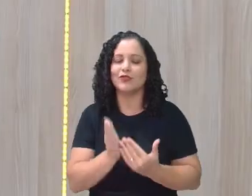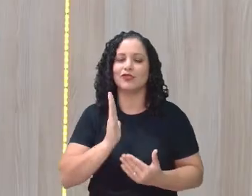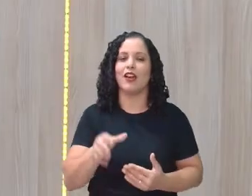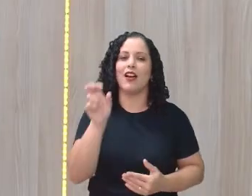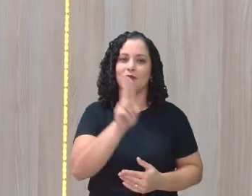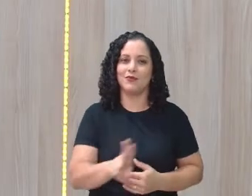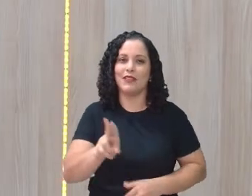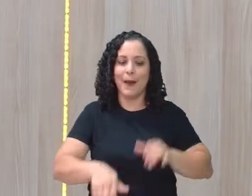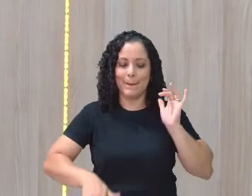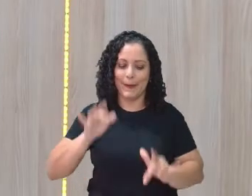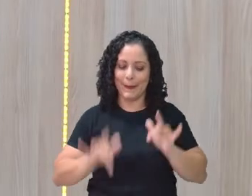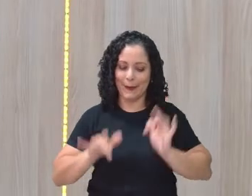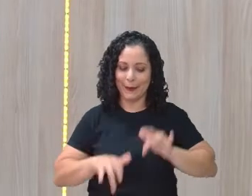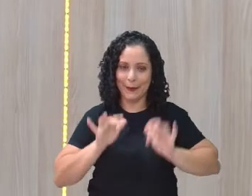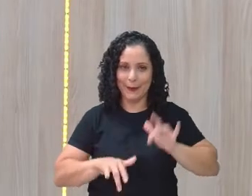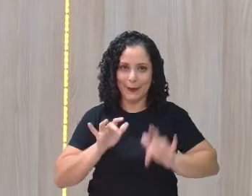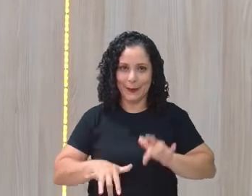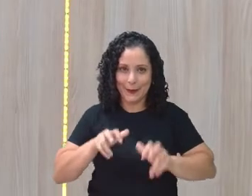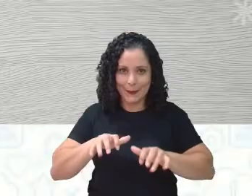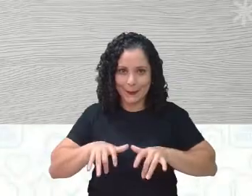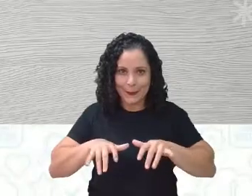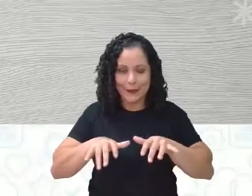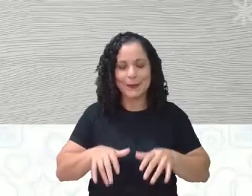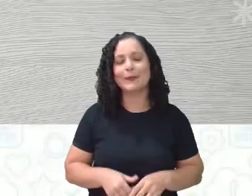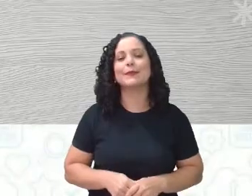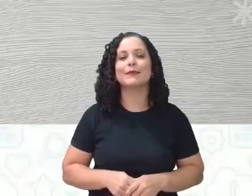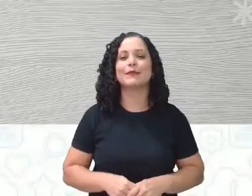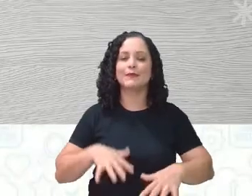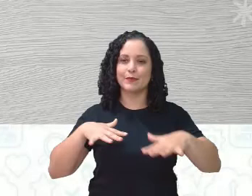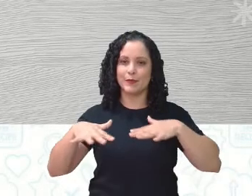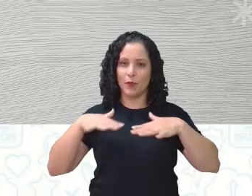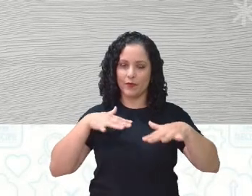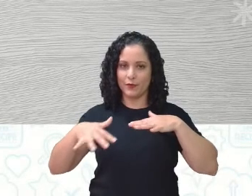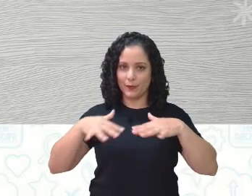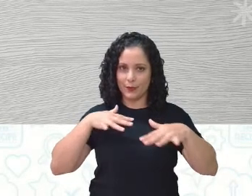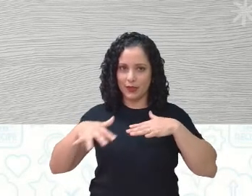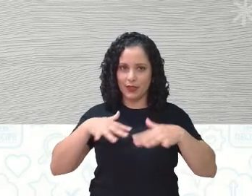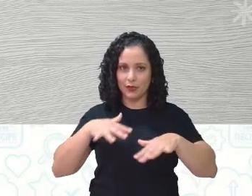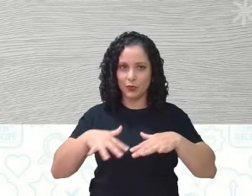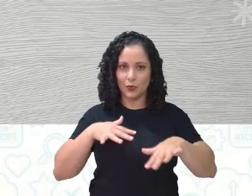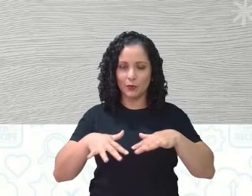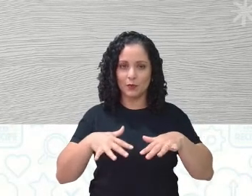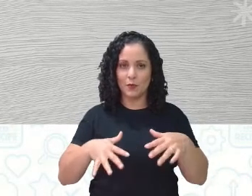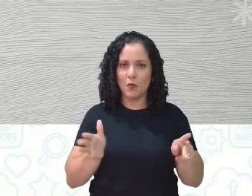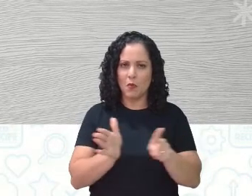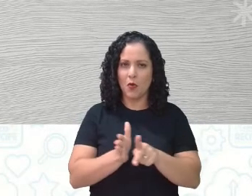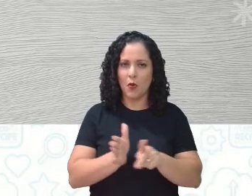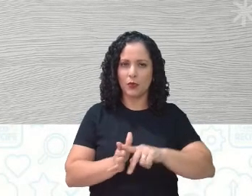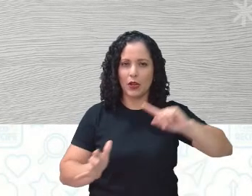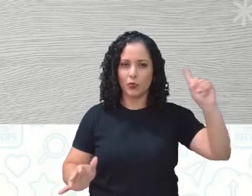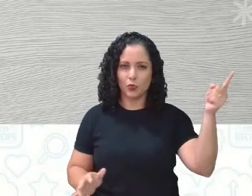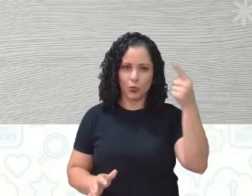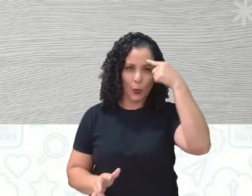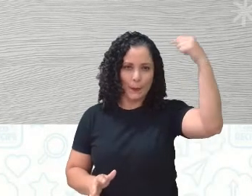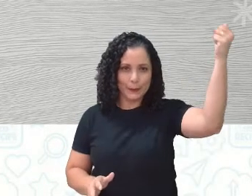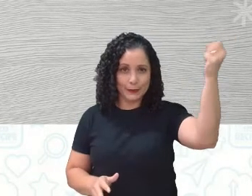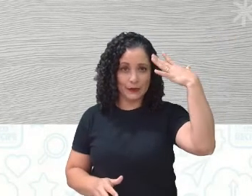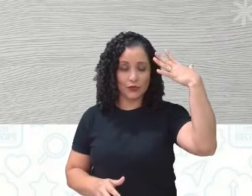máquina. Vamos lá. O movimento intelectual, né, esse movimento do iluminismo, foi um movimento